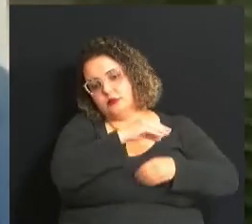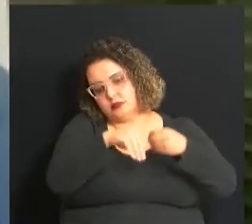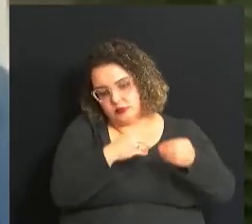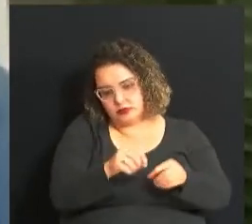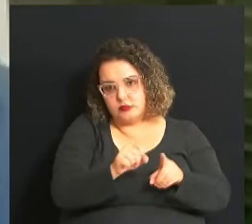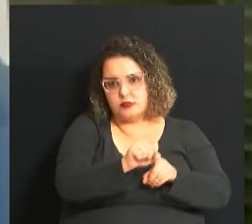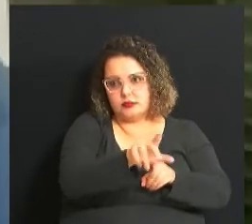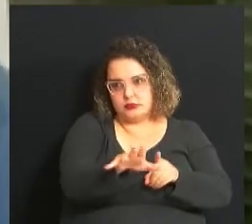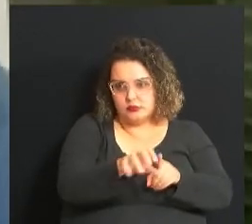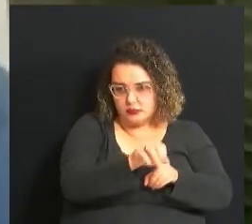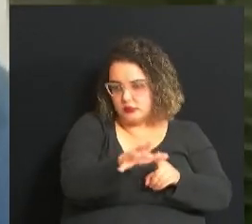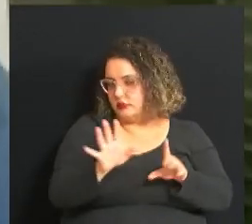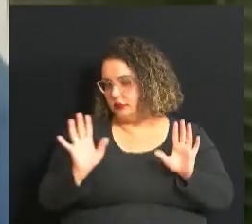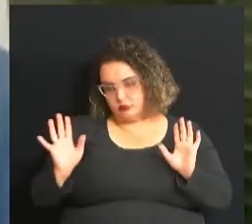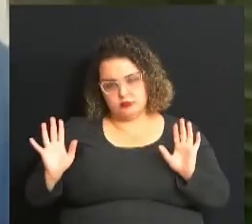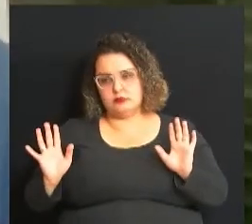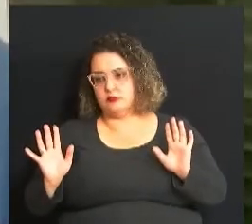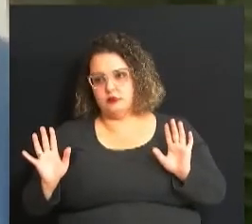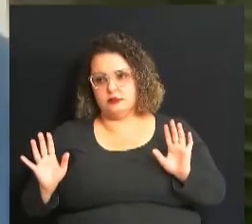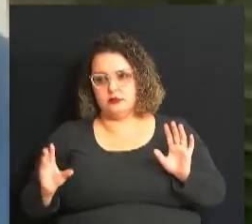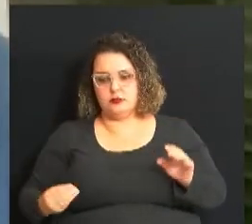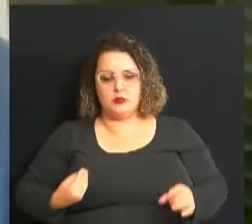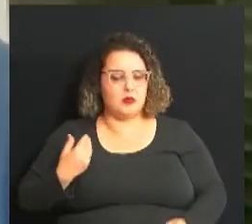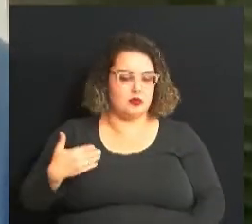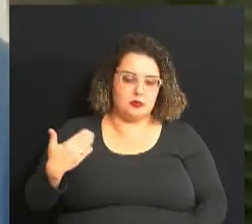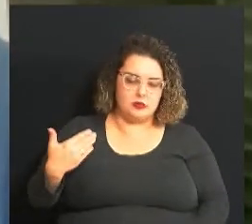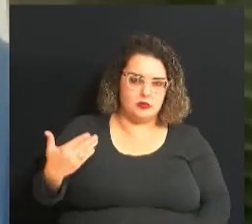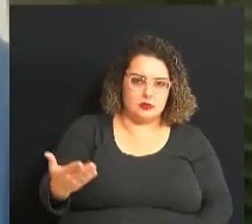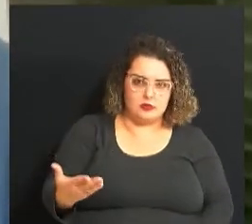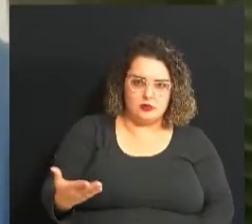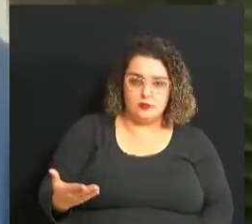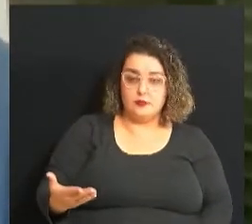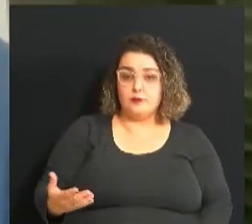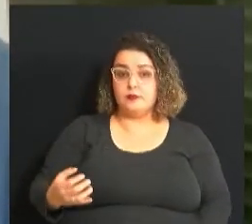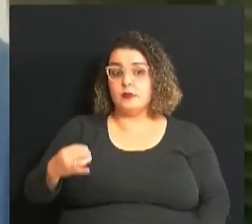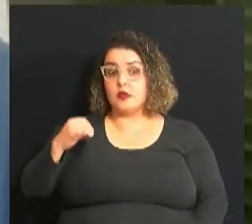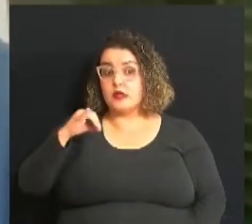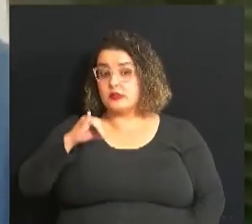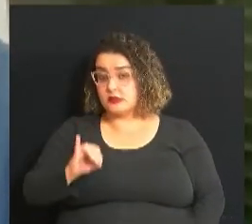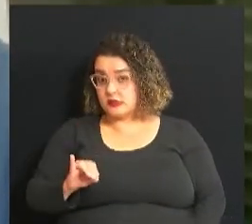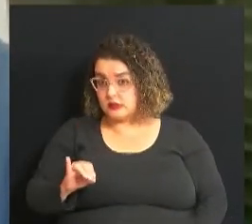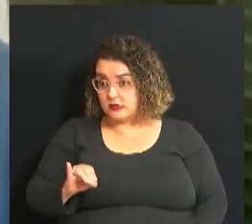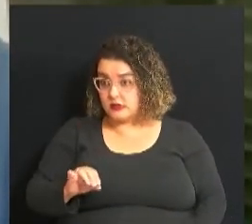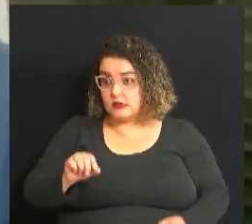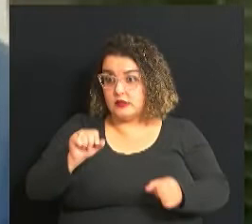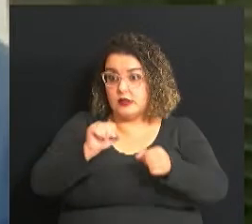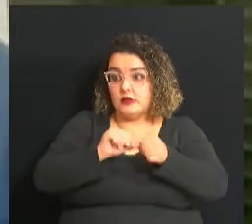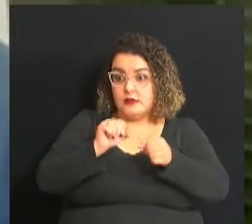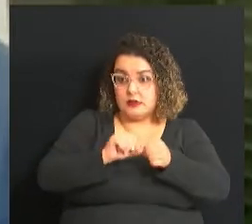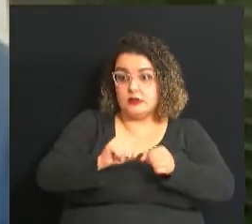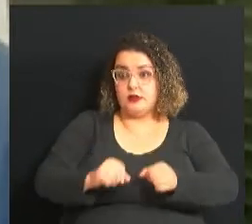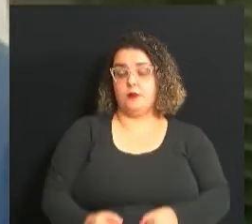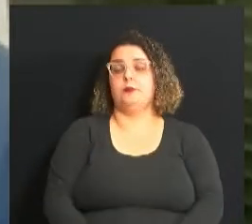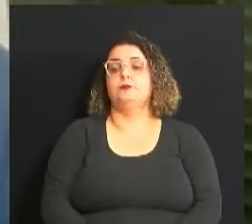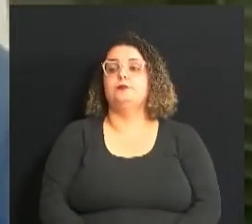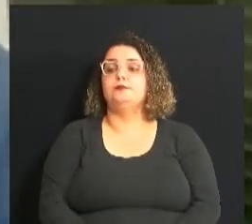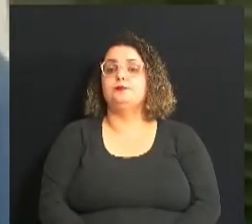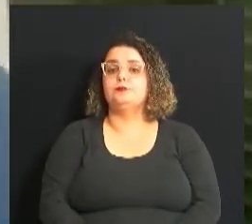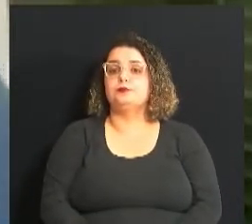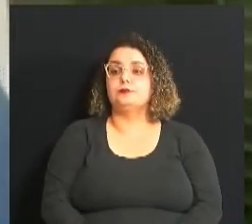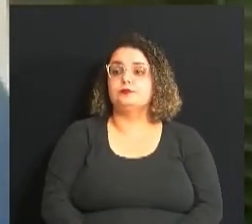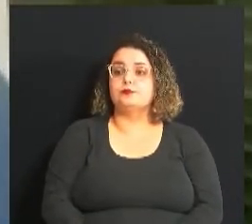que estão aí e durante a vida. Se você fizer isso, eles vão